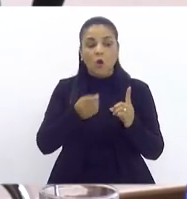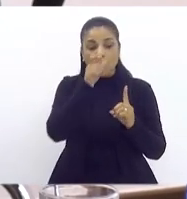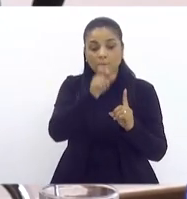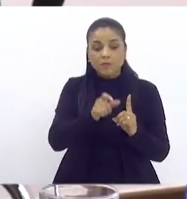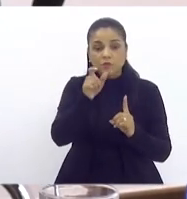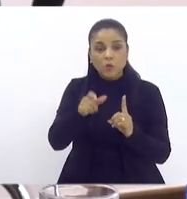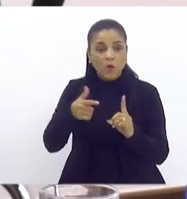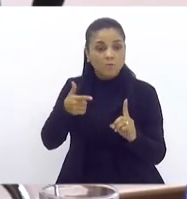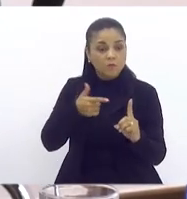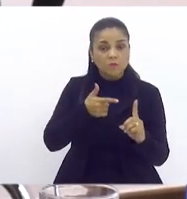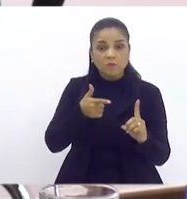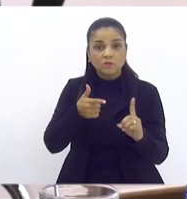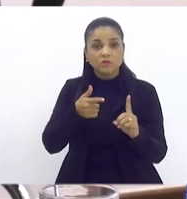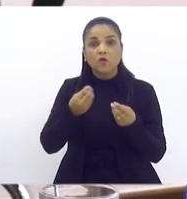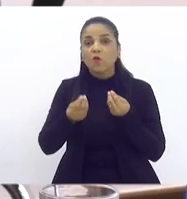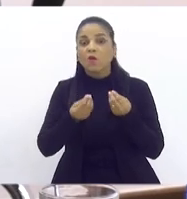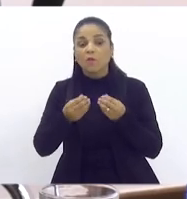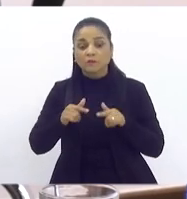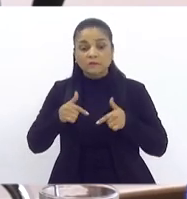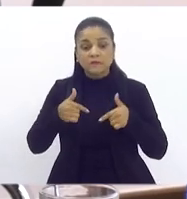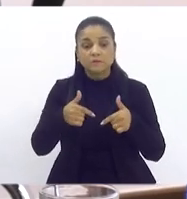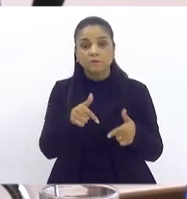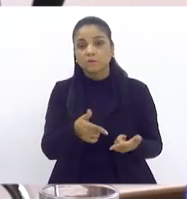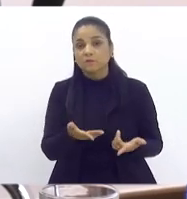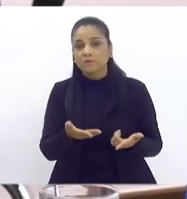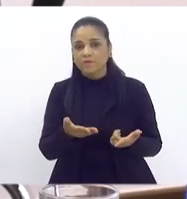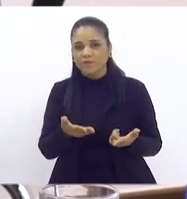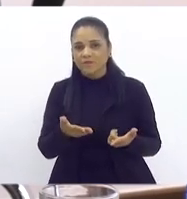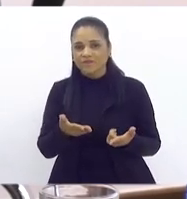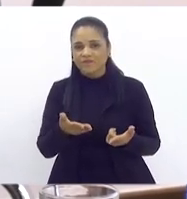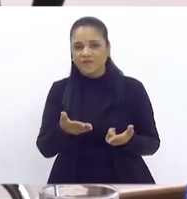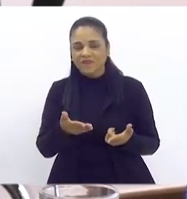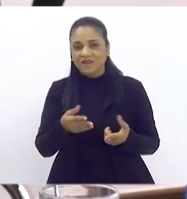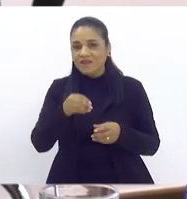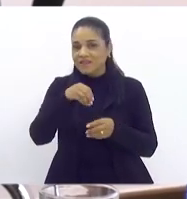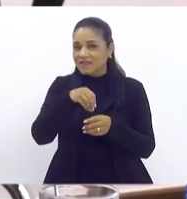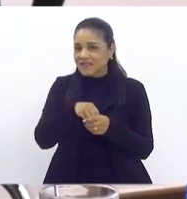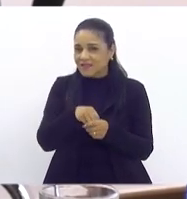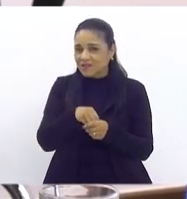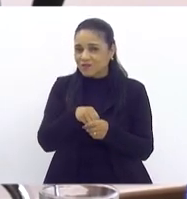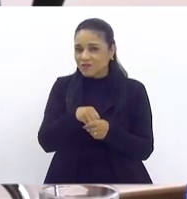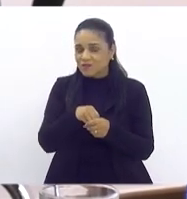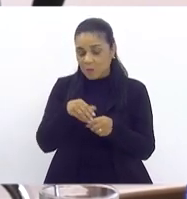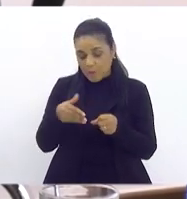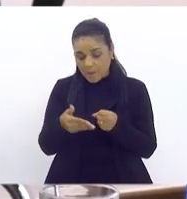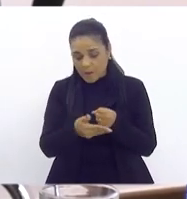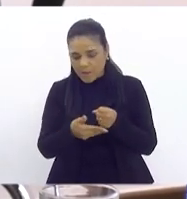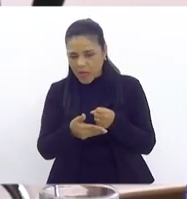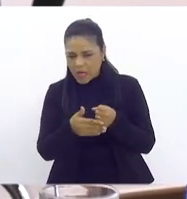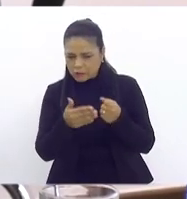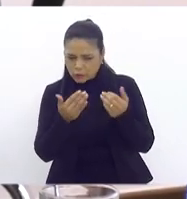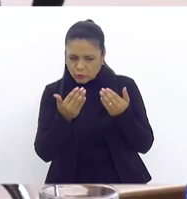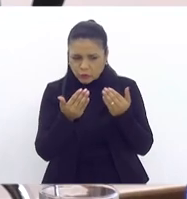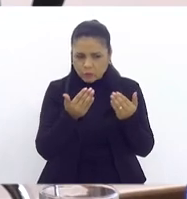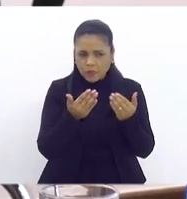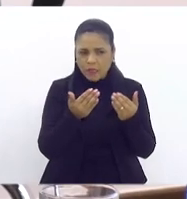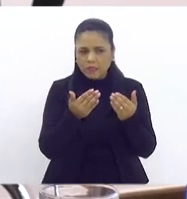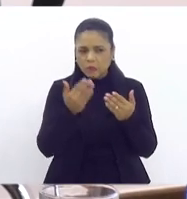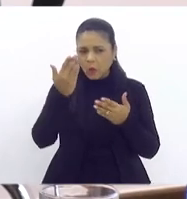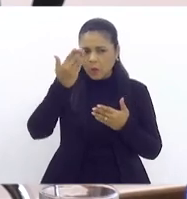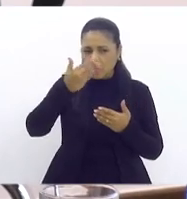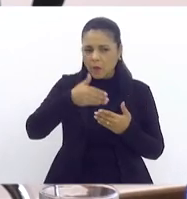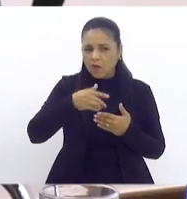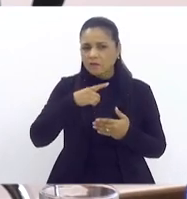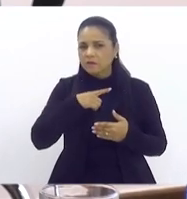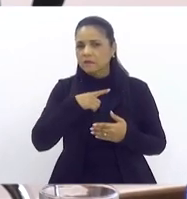só ocorre dentro daquilo que a gente chama de eh fundada suspeita ou causa provável uma